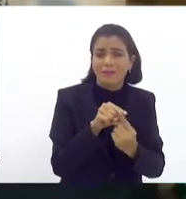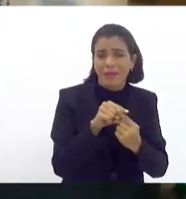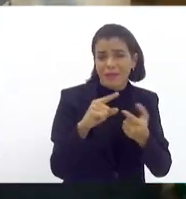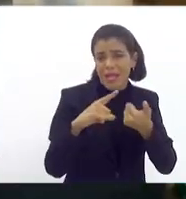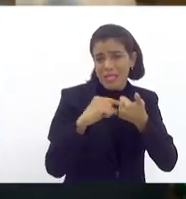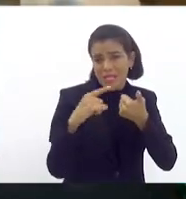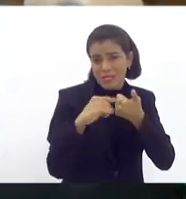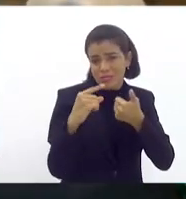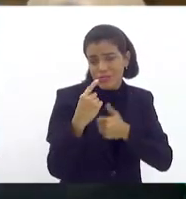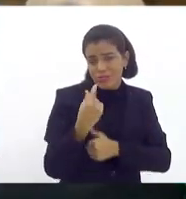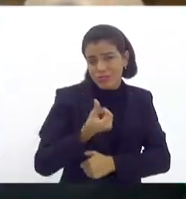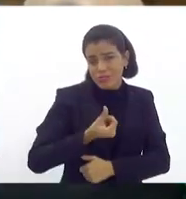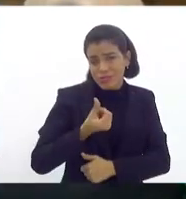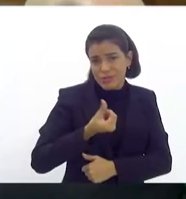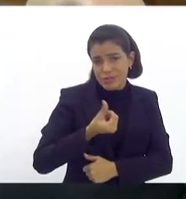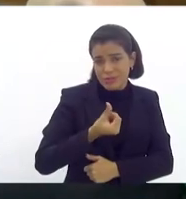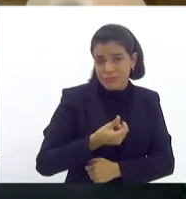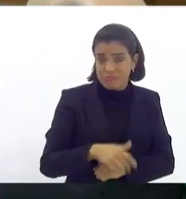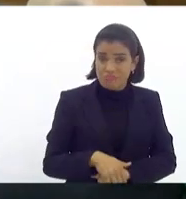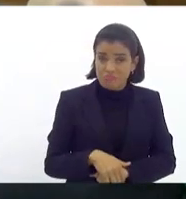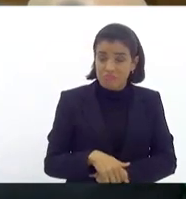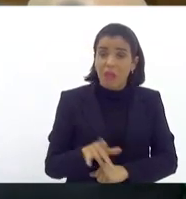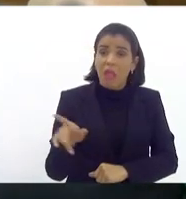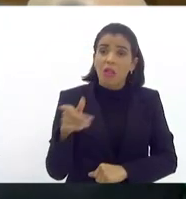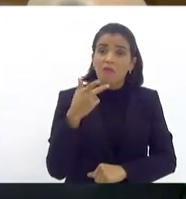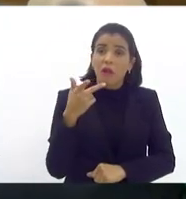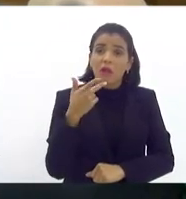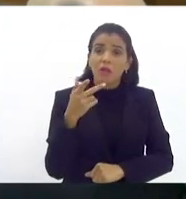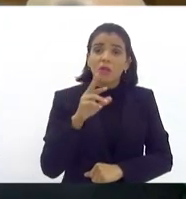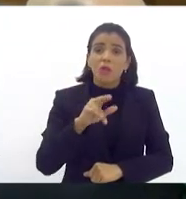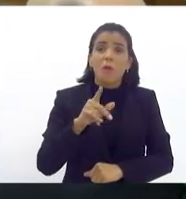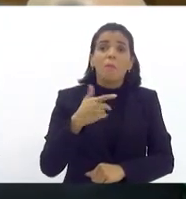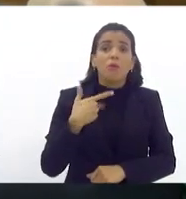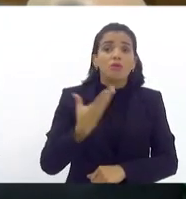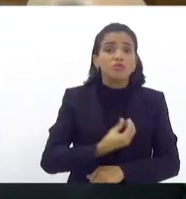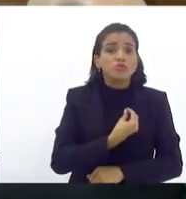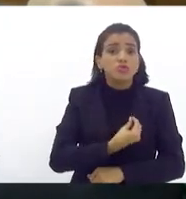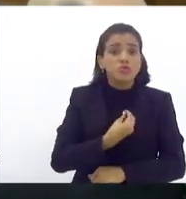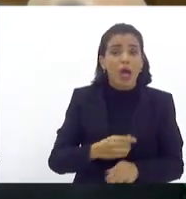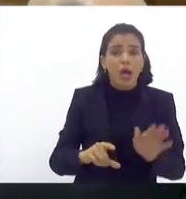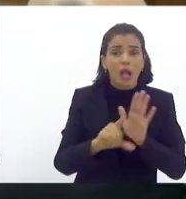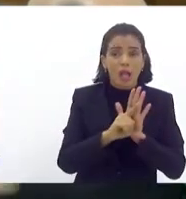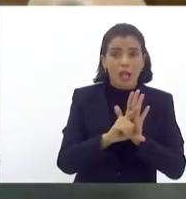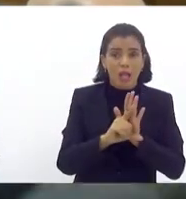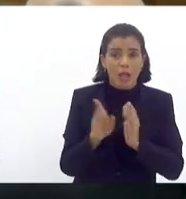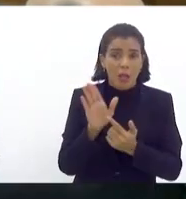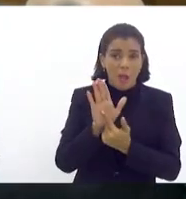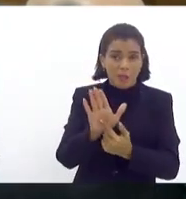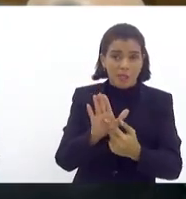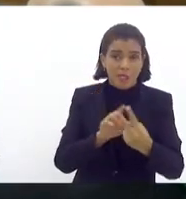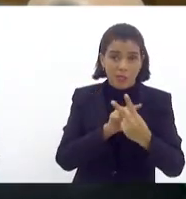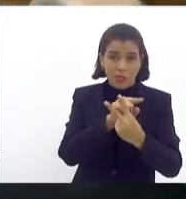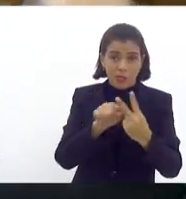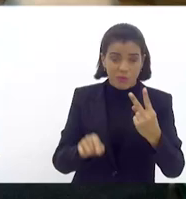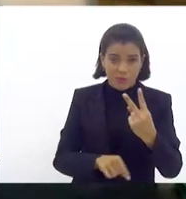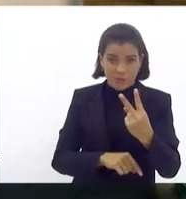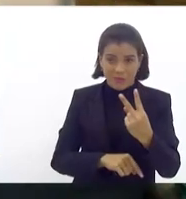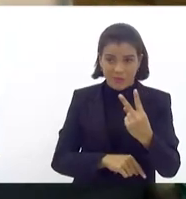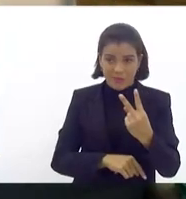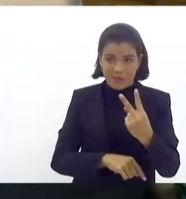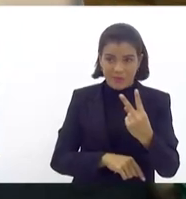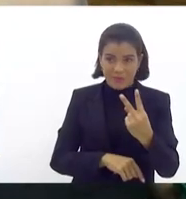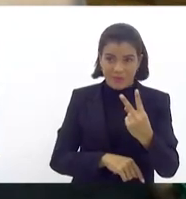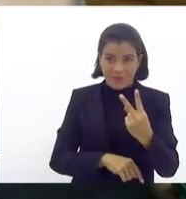lei das metas. Mas então não é pela razão que o doutor Serginho está dizendo, é porque já tem na lei. Eu apresentei duas razões. Uma